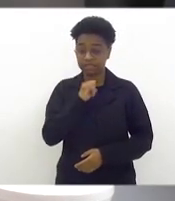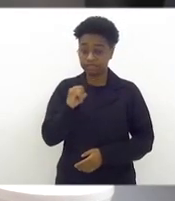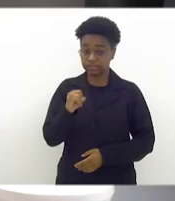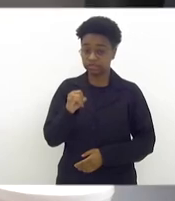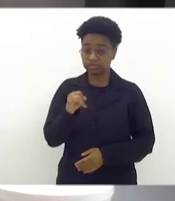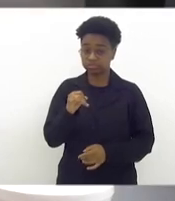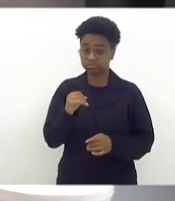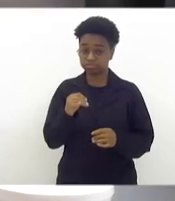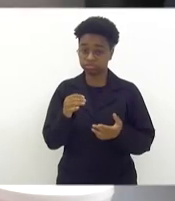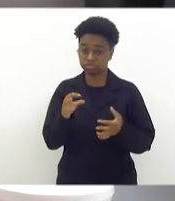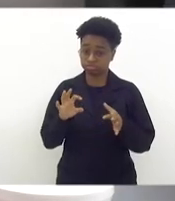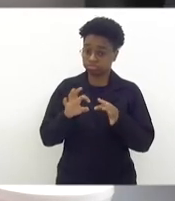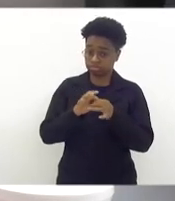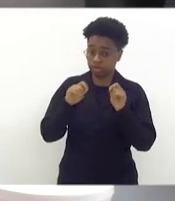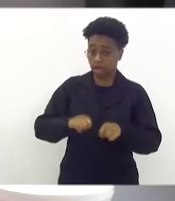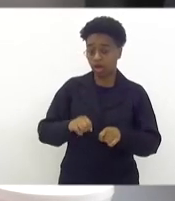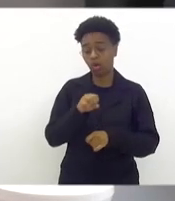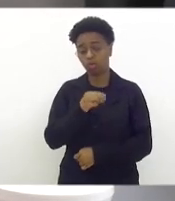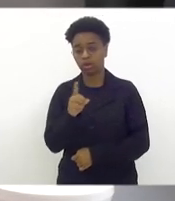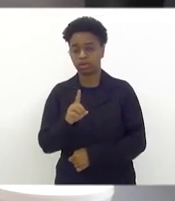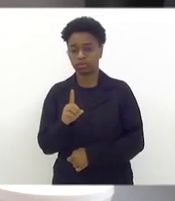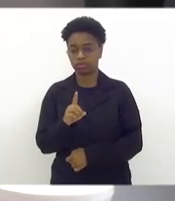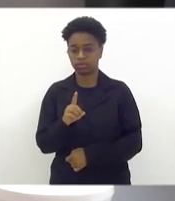regime ou não.